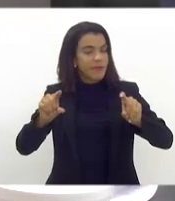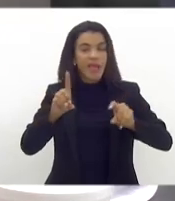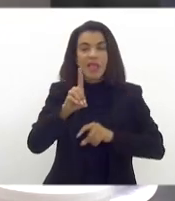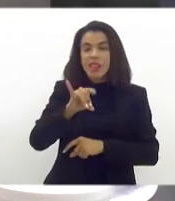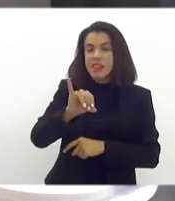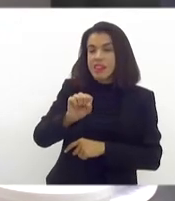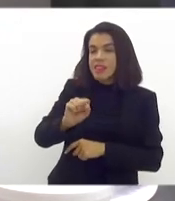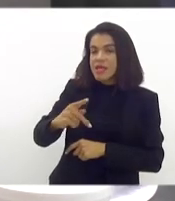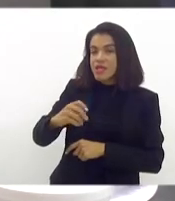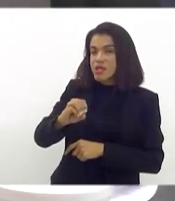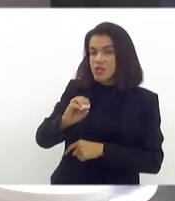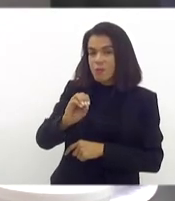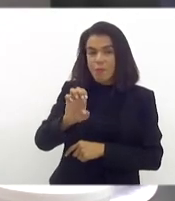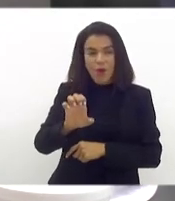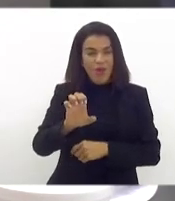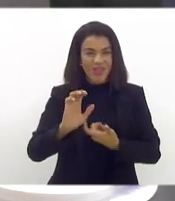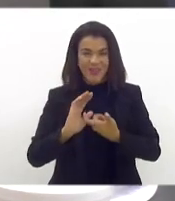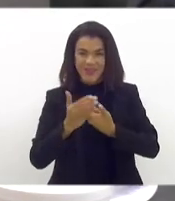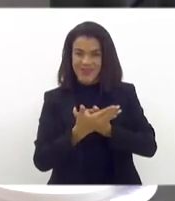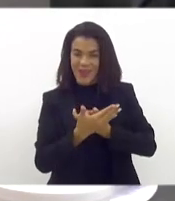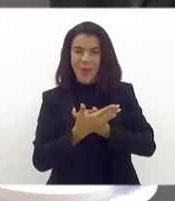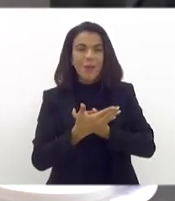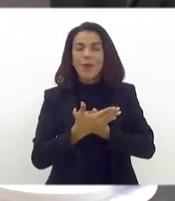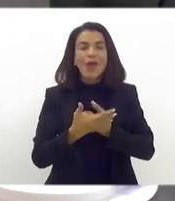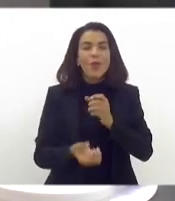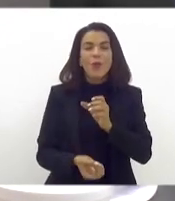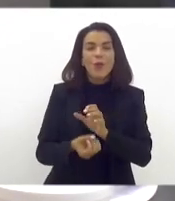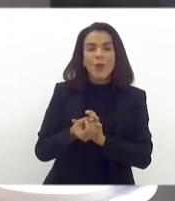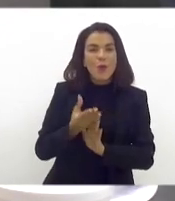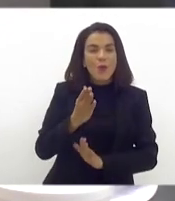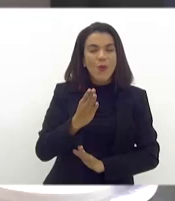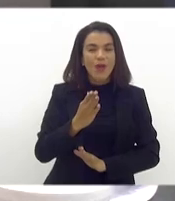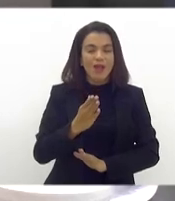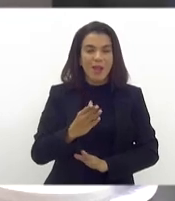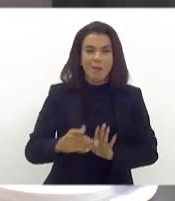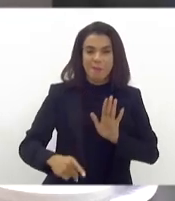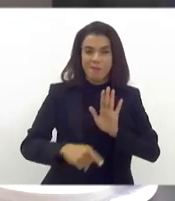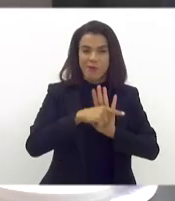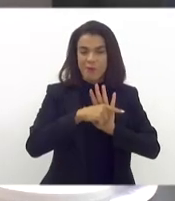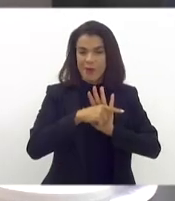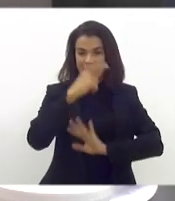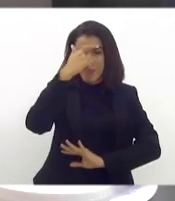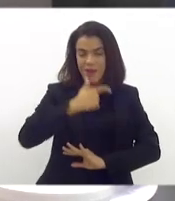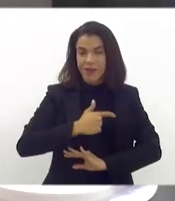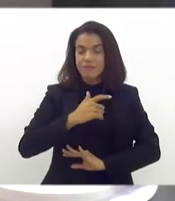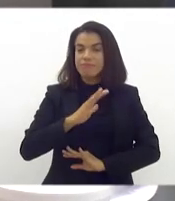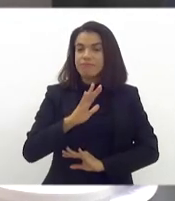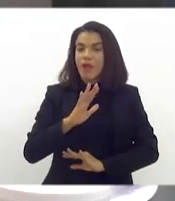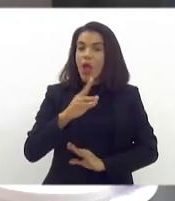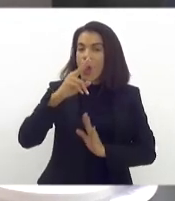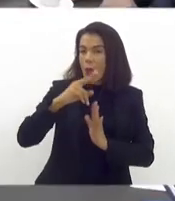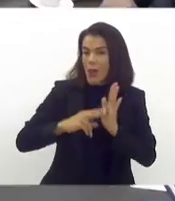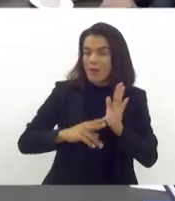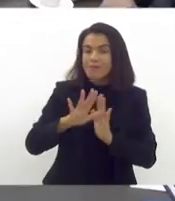Dispõe, você não está criando a impropriedade, mas lá dentro ele cria... Não, deputado Luiz, eu na verdade, que falei aqui sem ler o documento, na